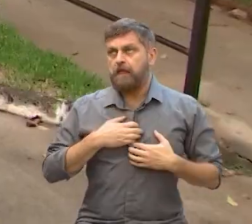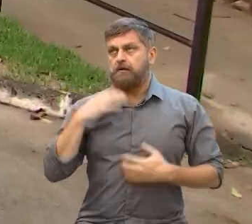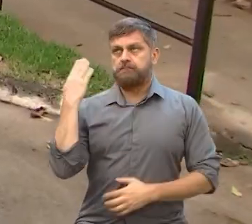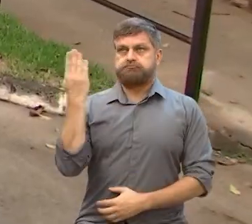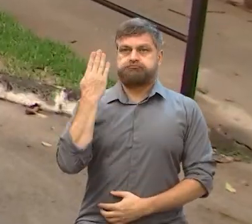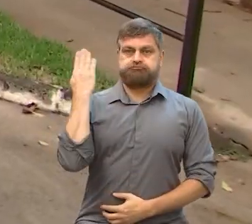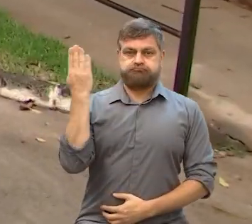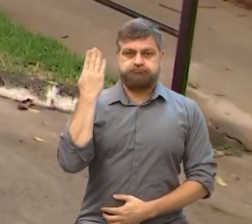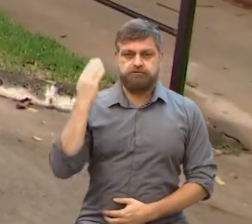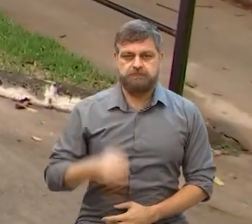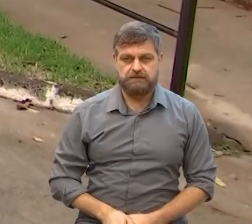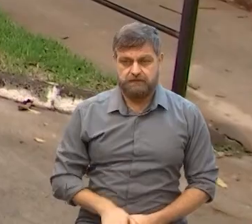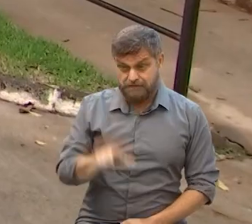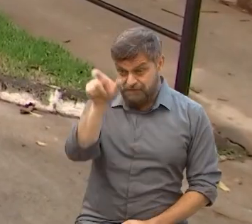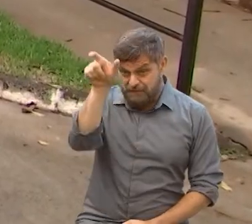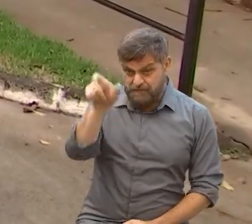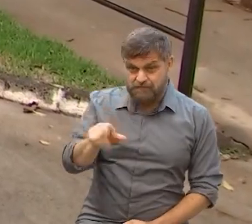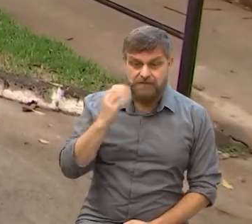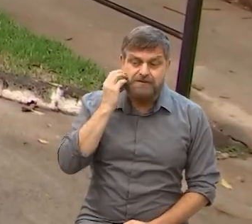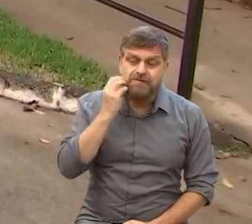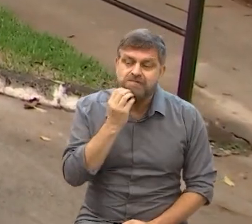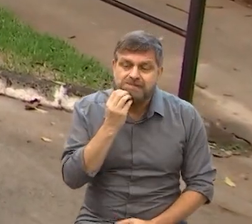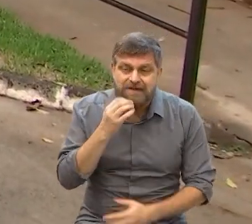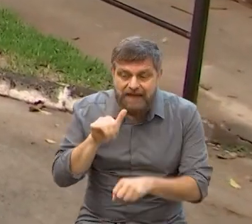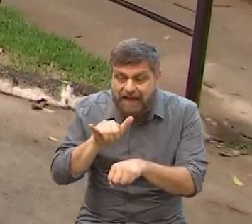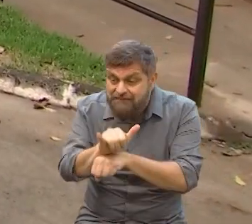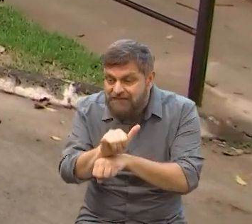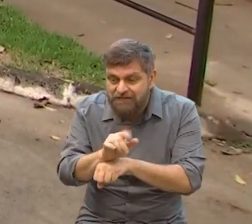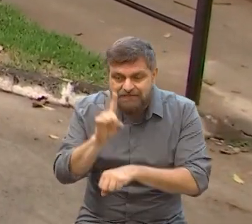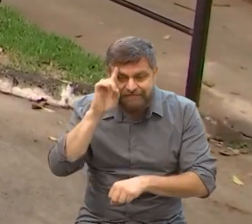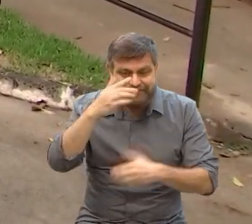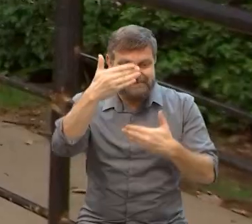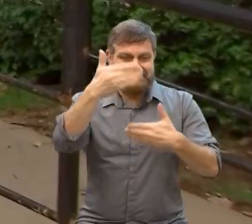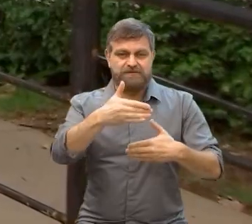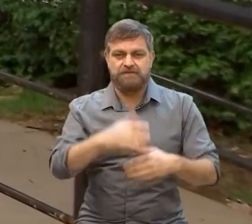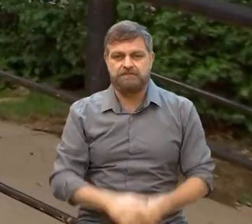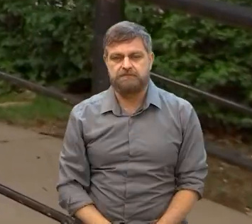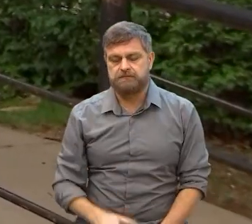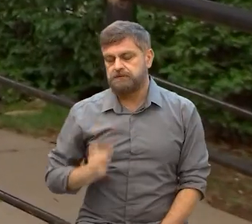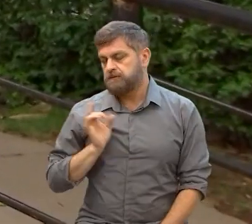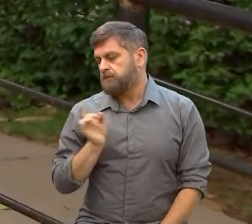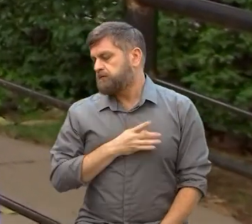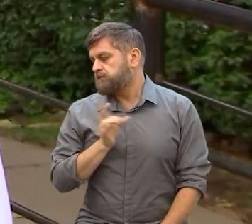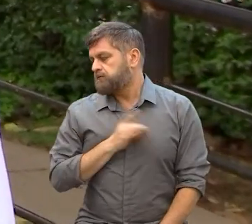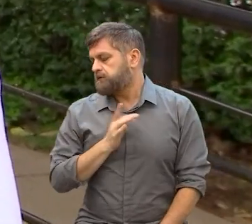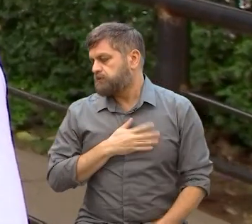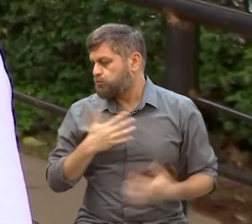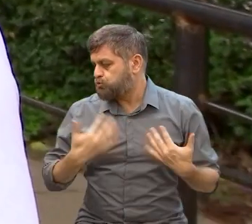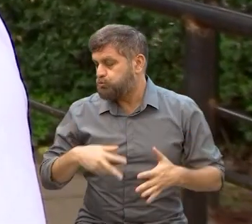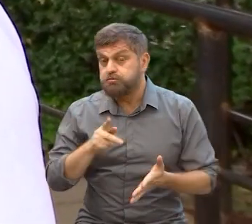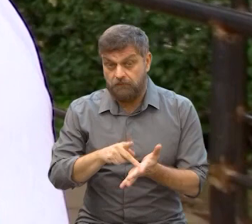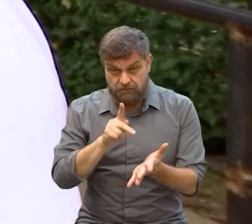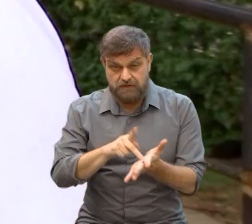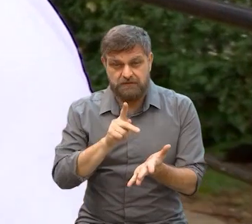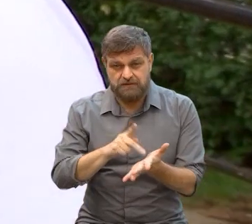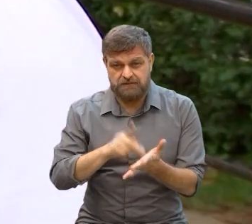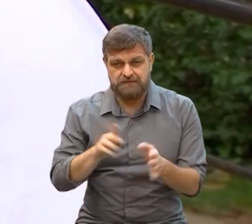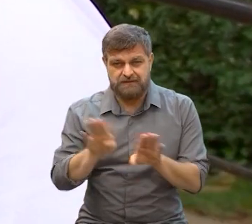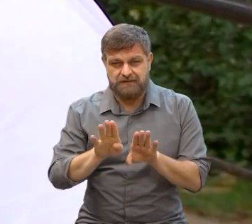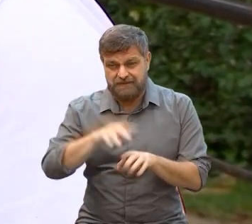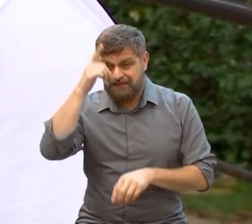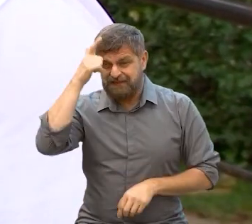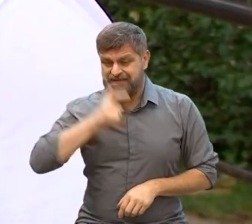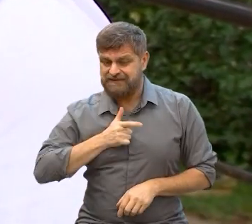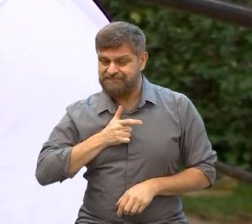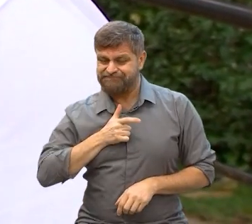mal. Tiago até faltava da escola em dia de exame. Dava muito medo mesmo e, inclusive, eu às